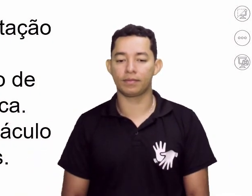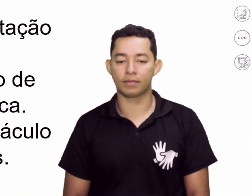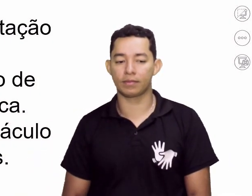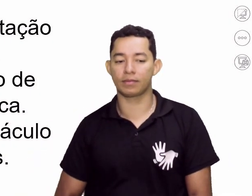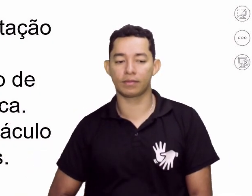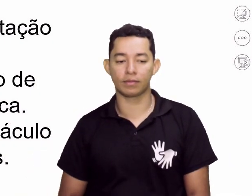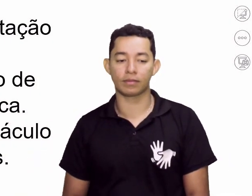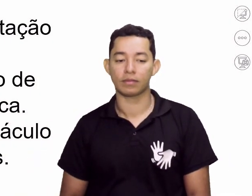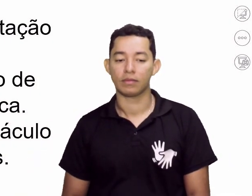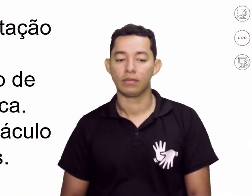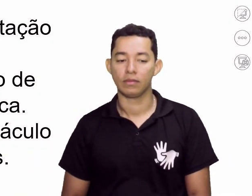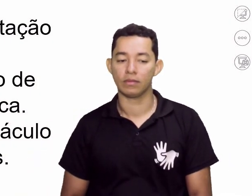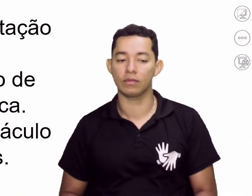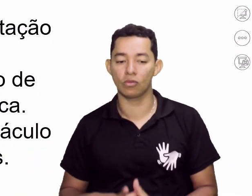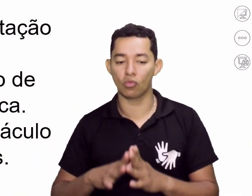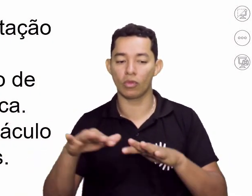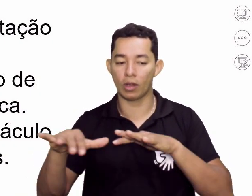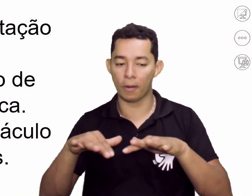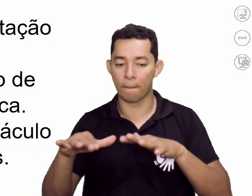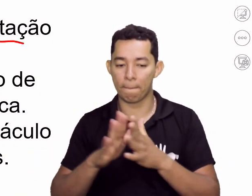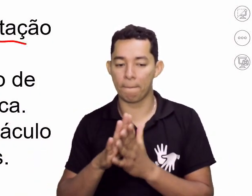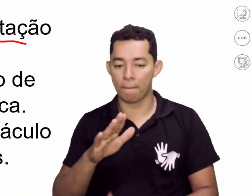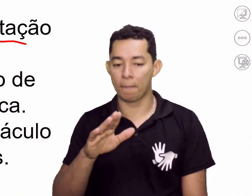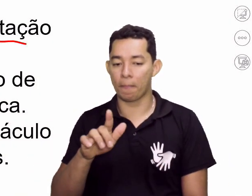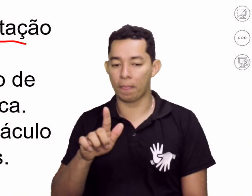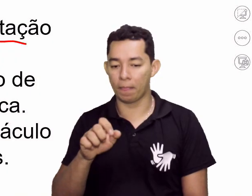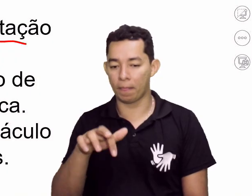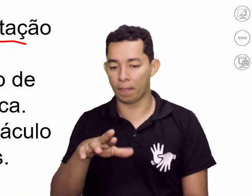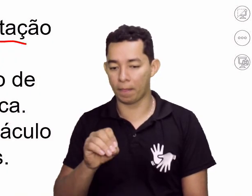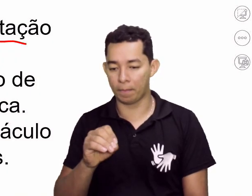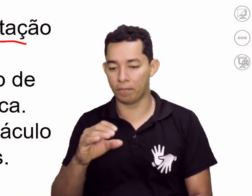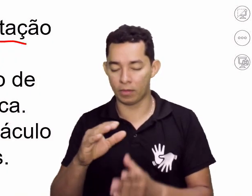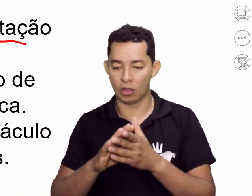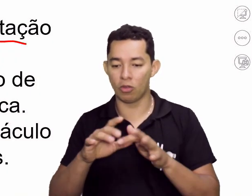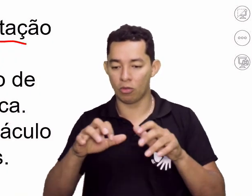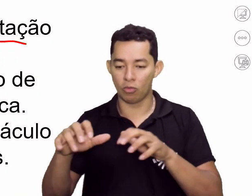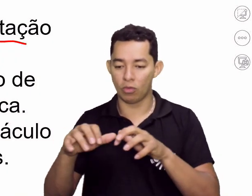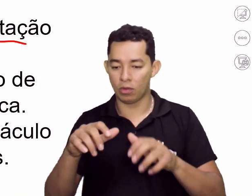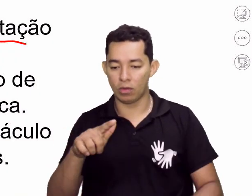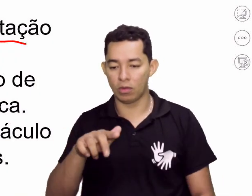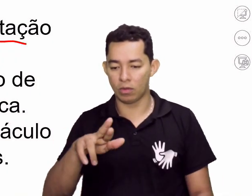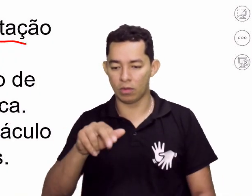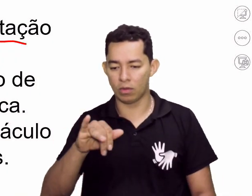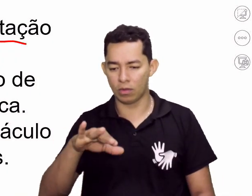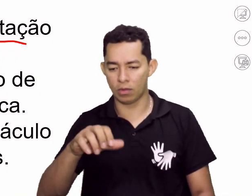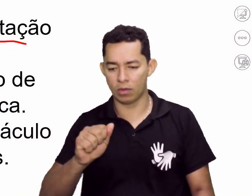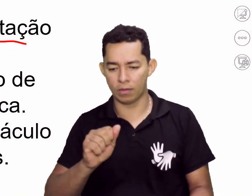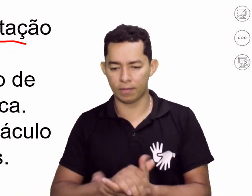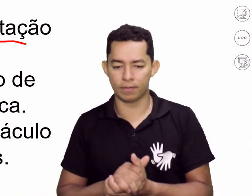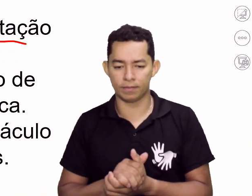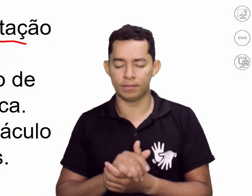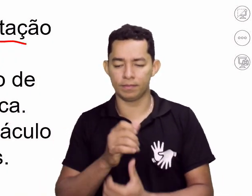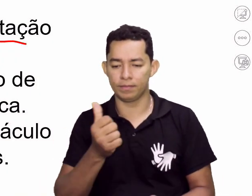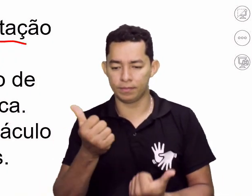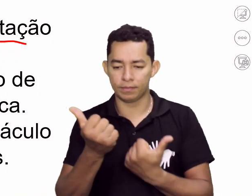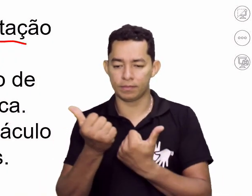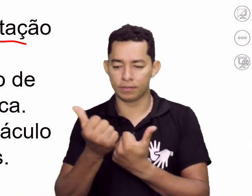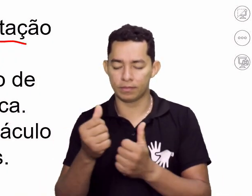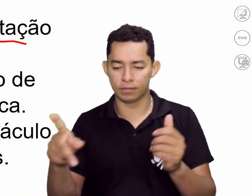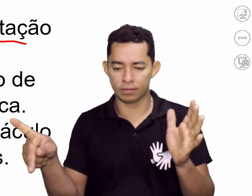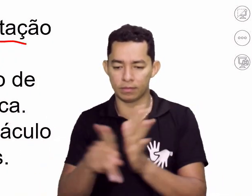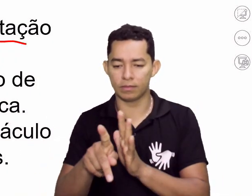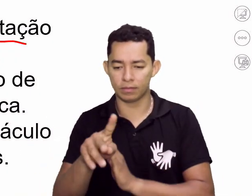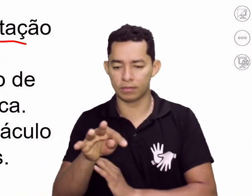Privilegiar movimentos gerados por computação gráfica com a substituição do palco pela